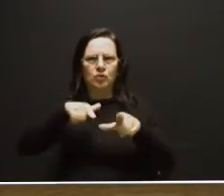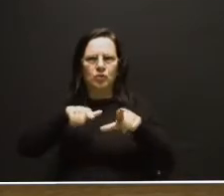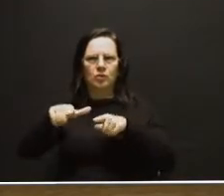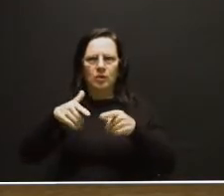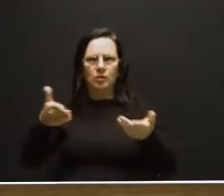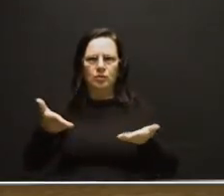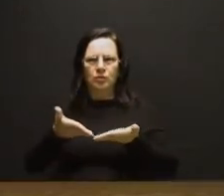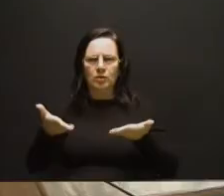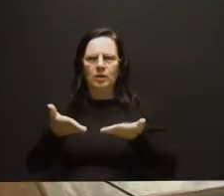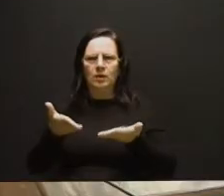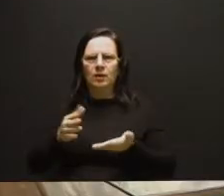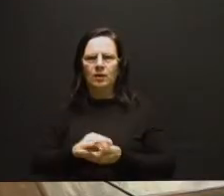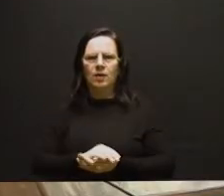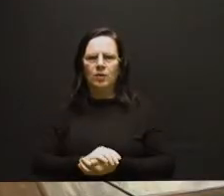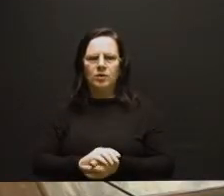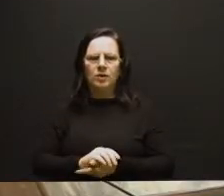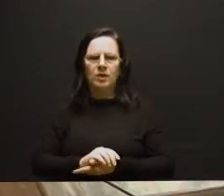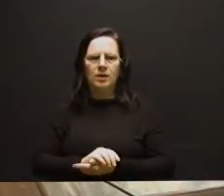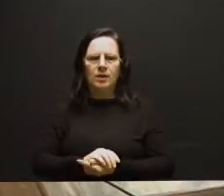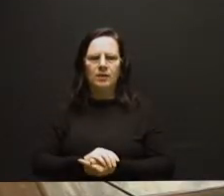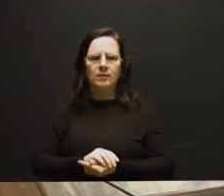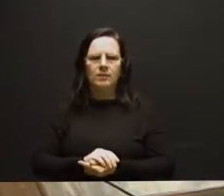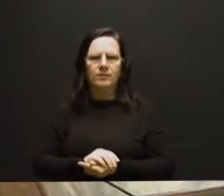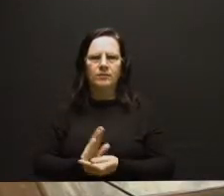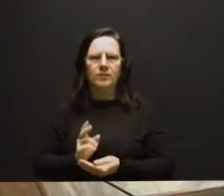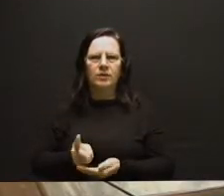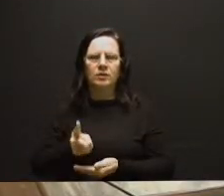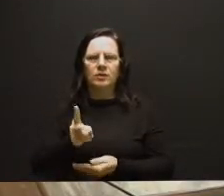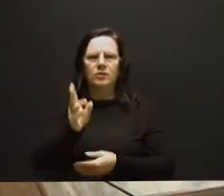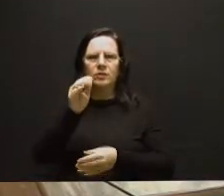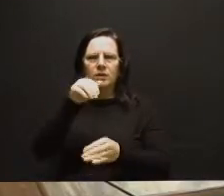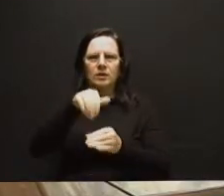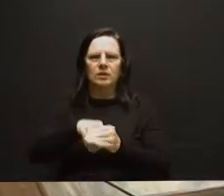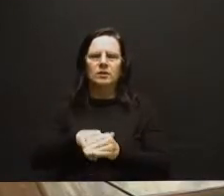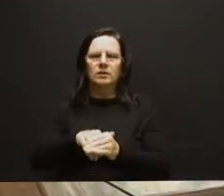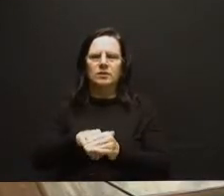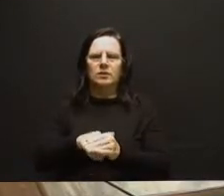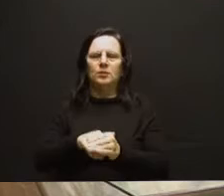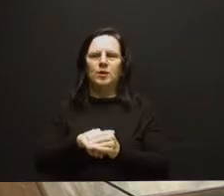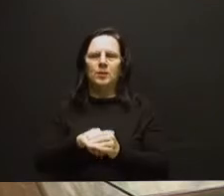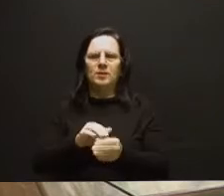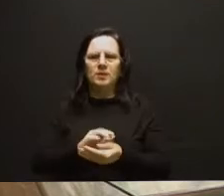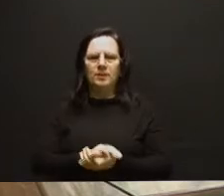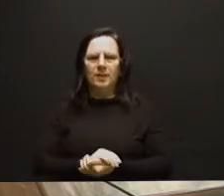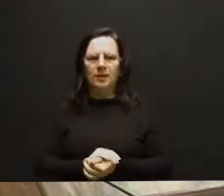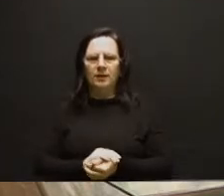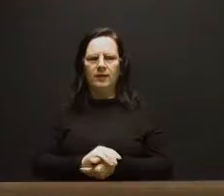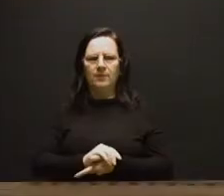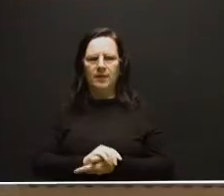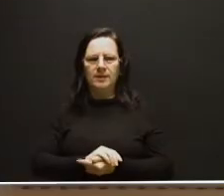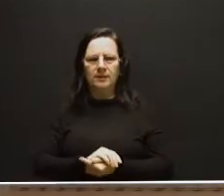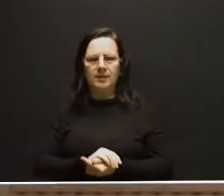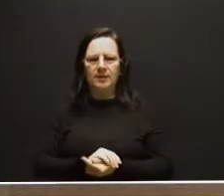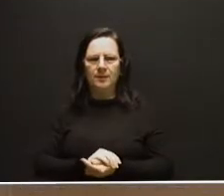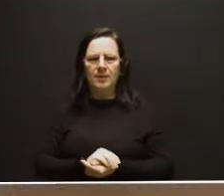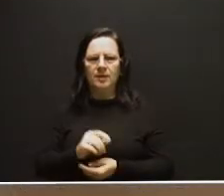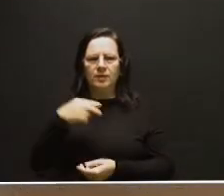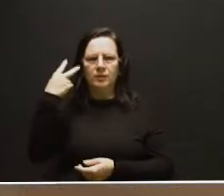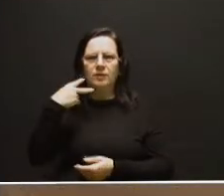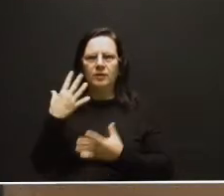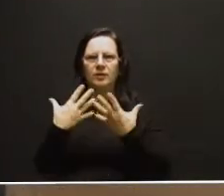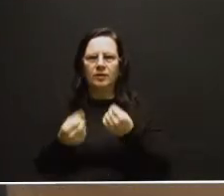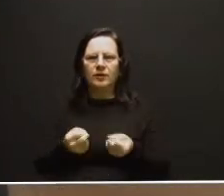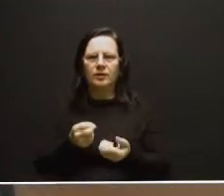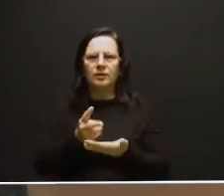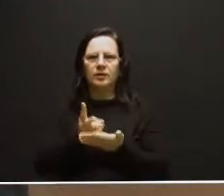hoje continuará em votação os vereadores que forem pela aprovação